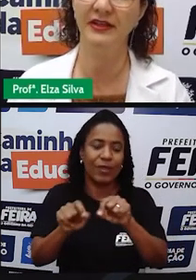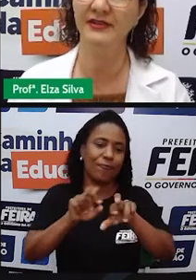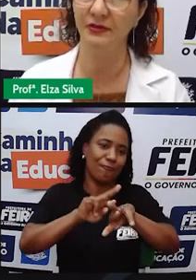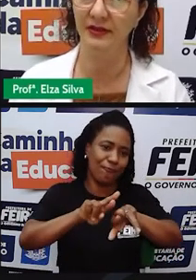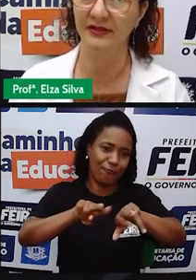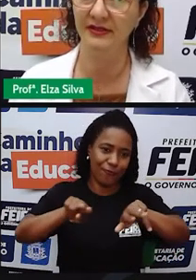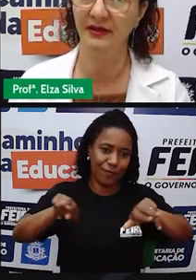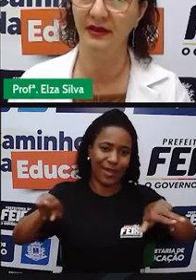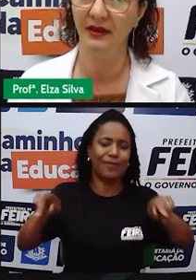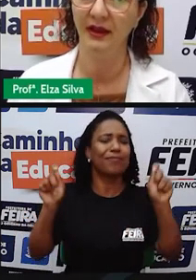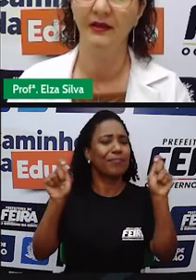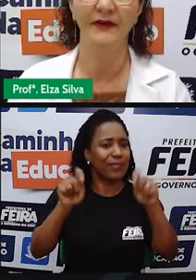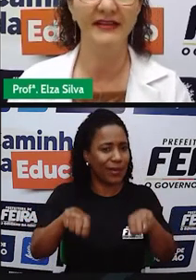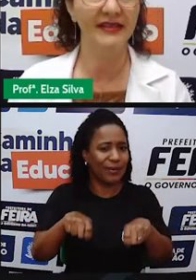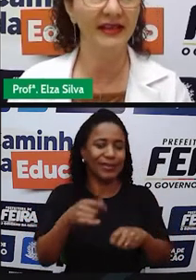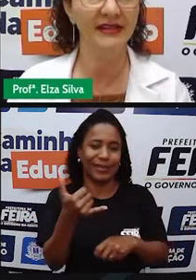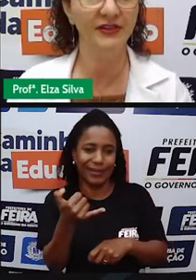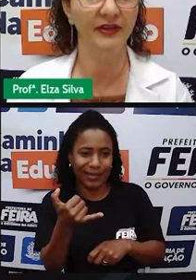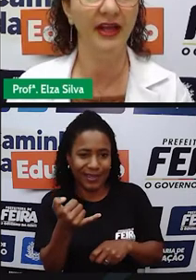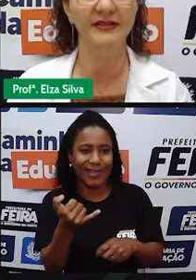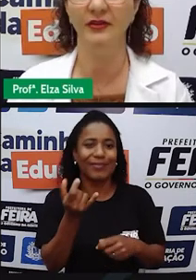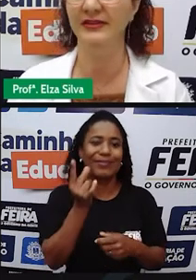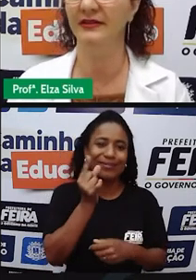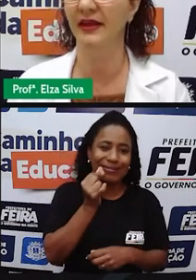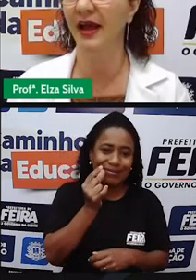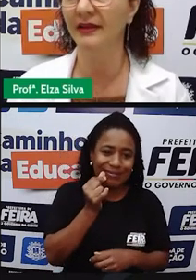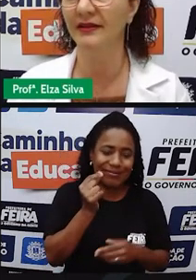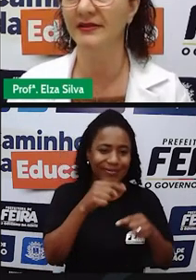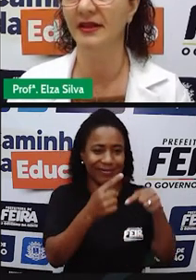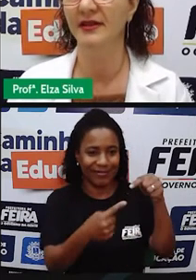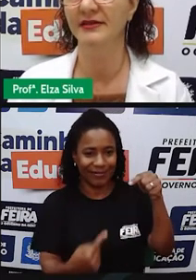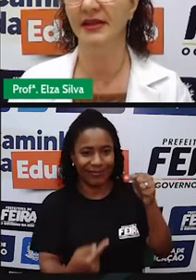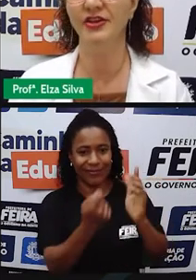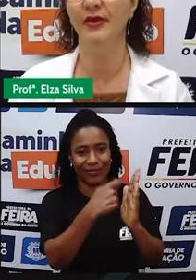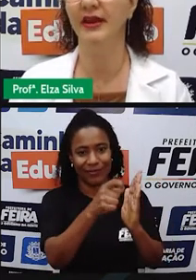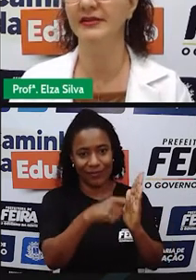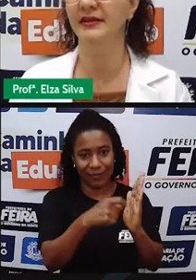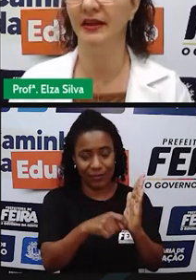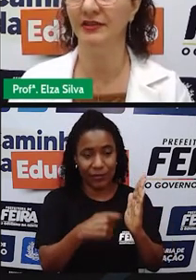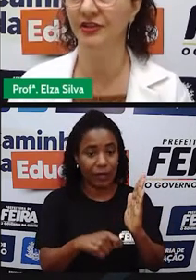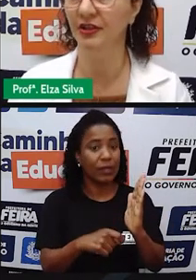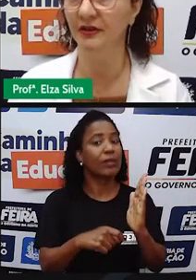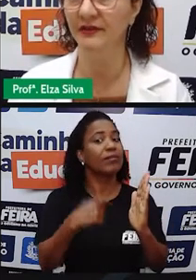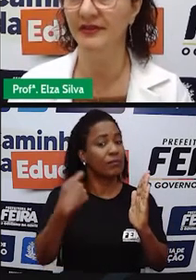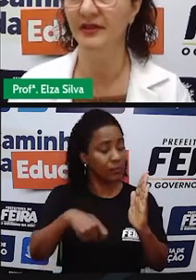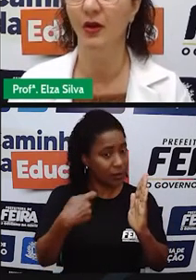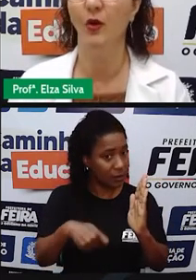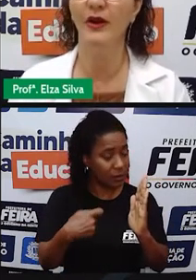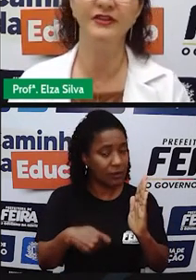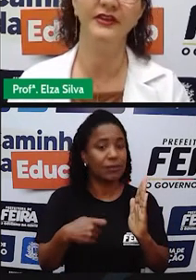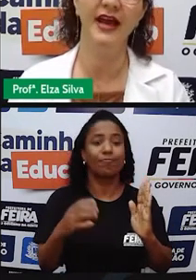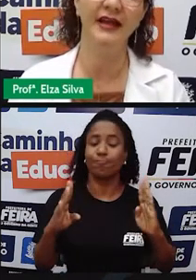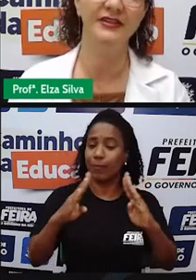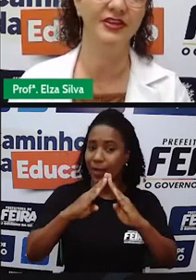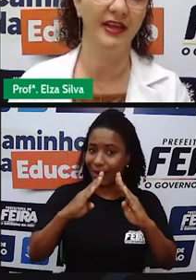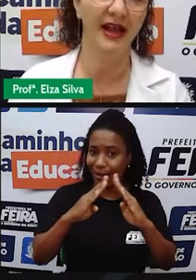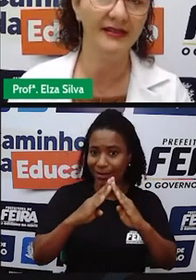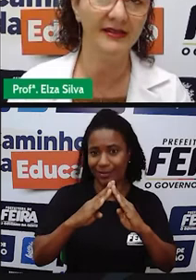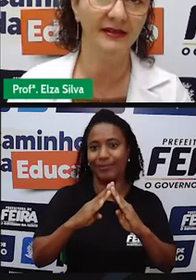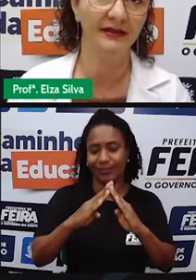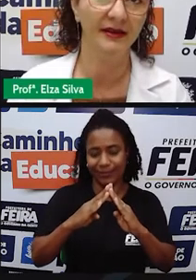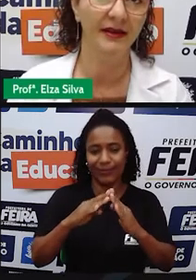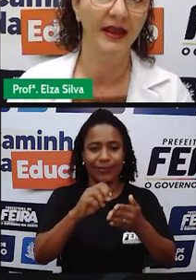fazer anotações. Fazer as atividades solicitadas, sejam elas interativas ou atividade